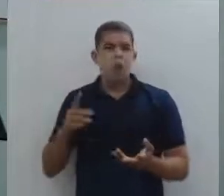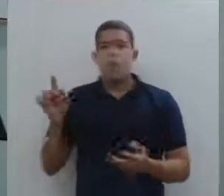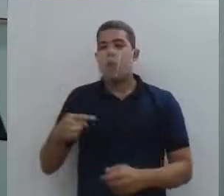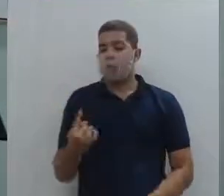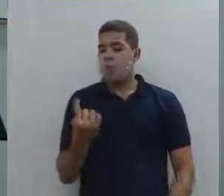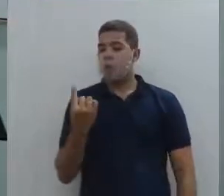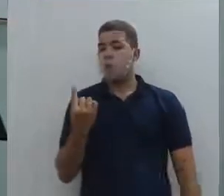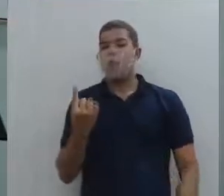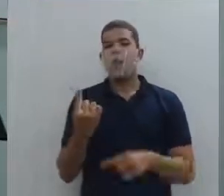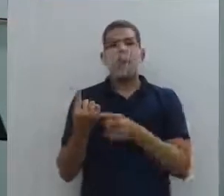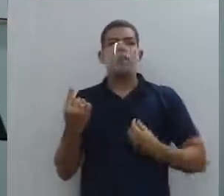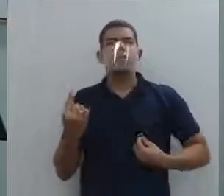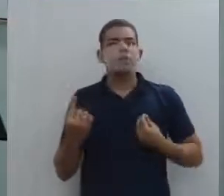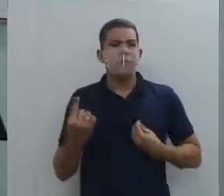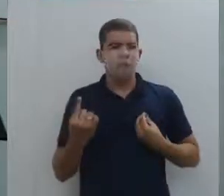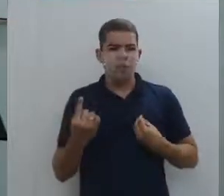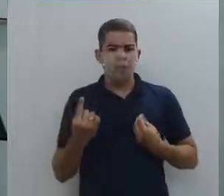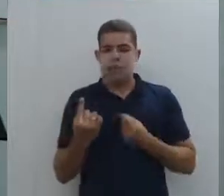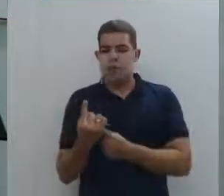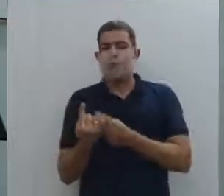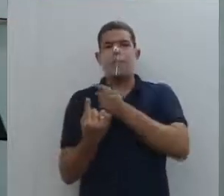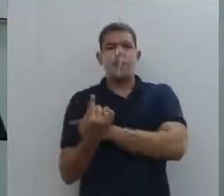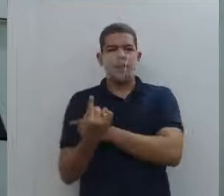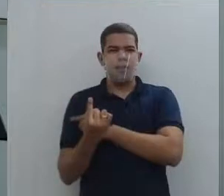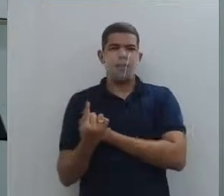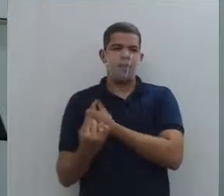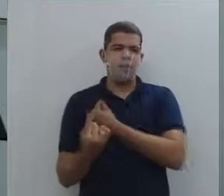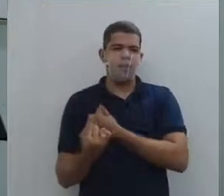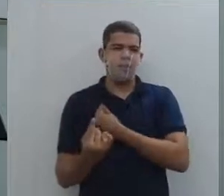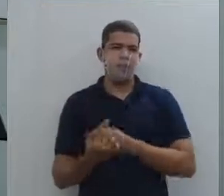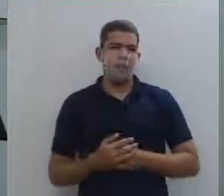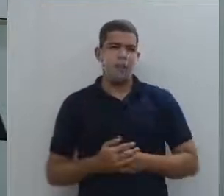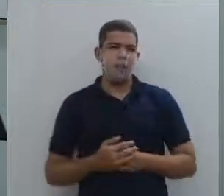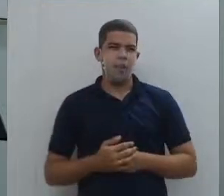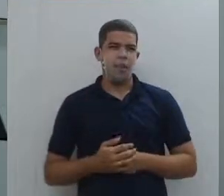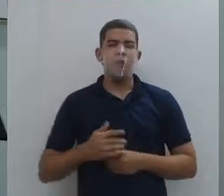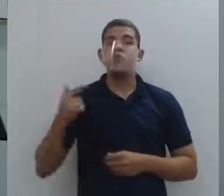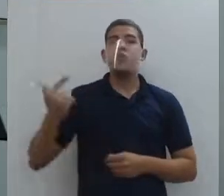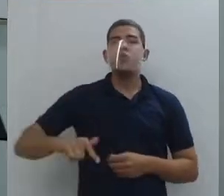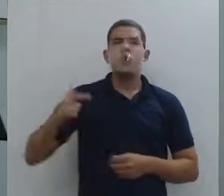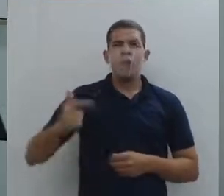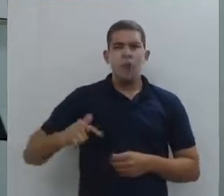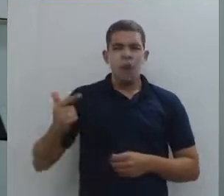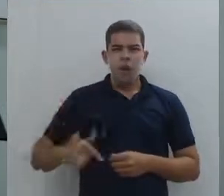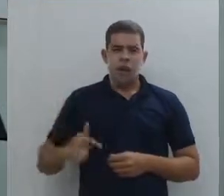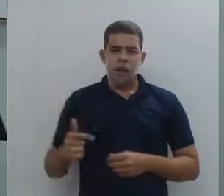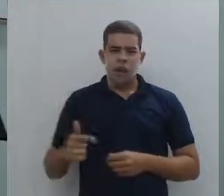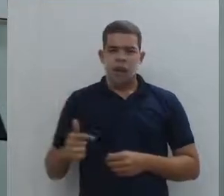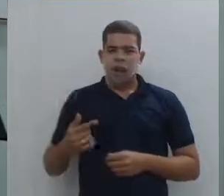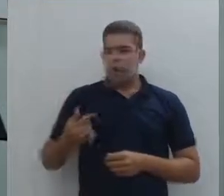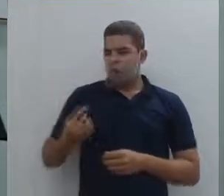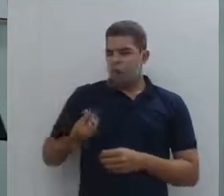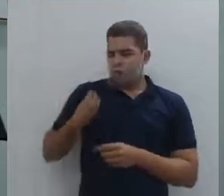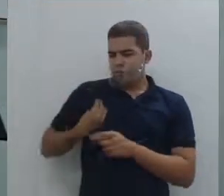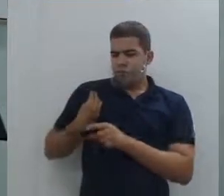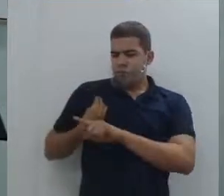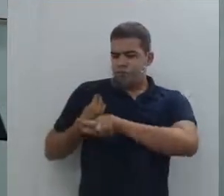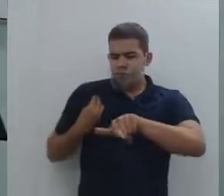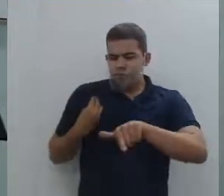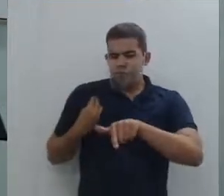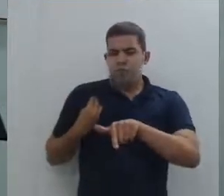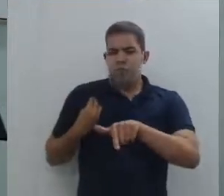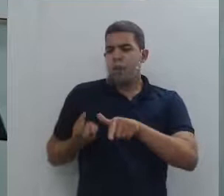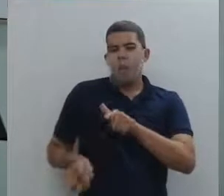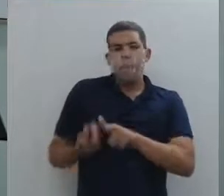ser vivo se origina de um pré-existente e que não de uma matéria que não tem vida vai surgir